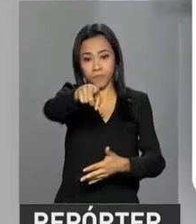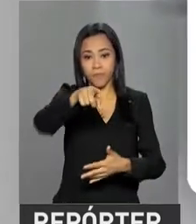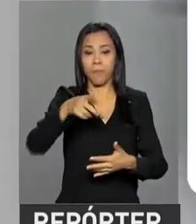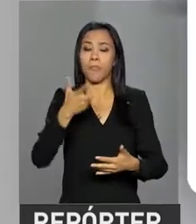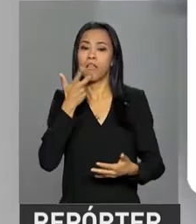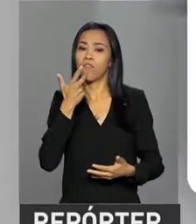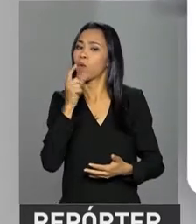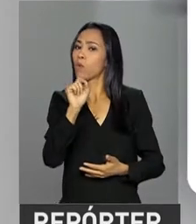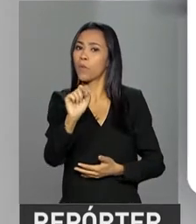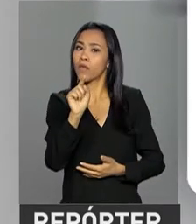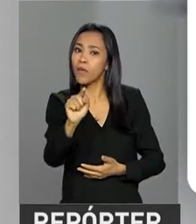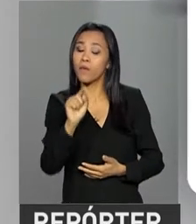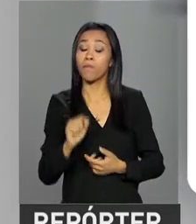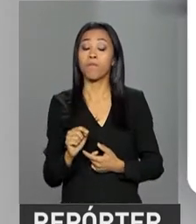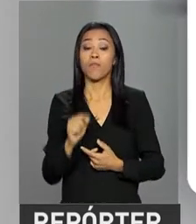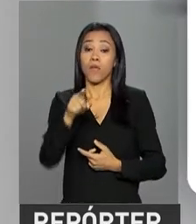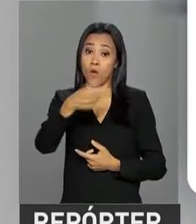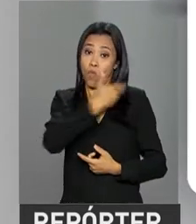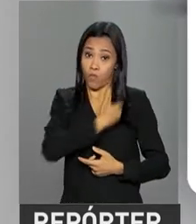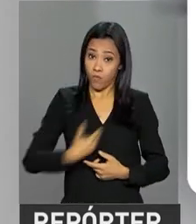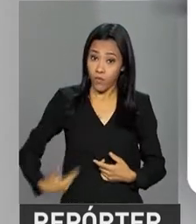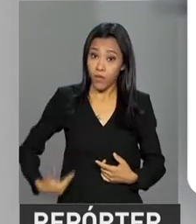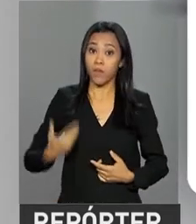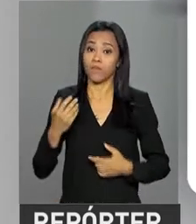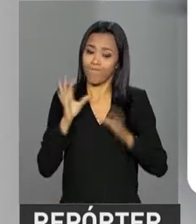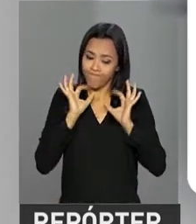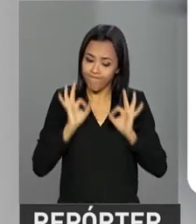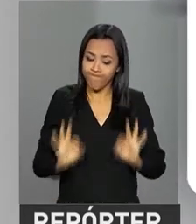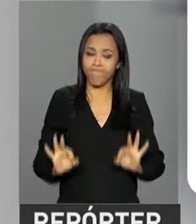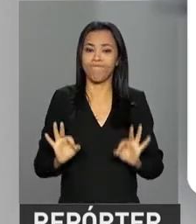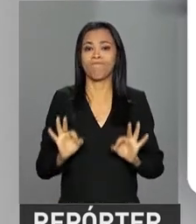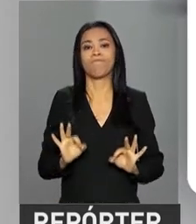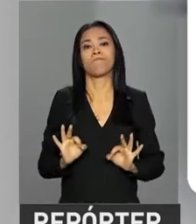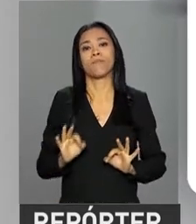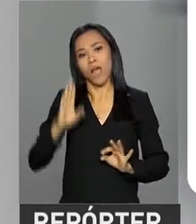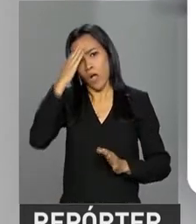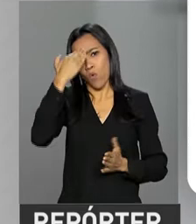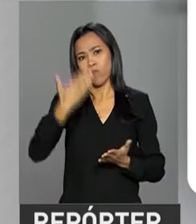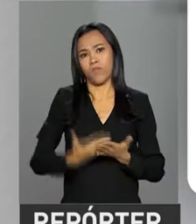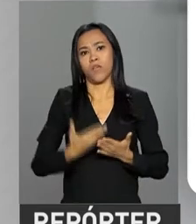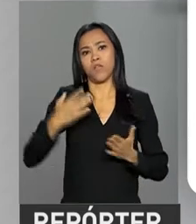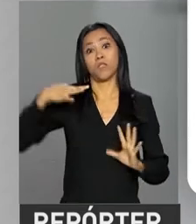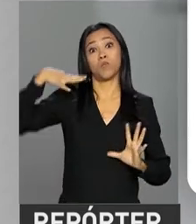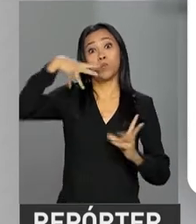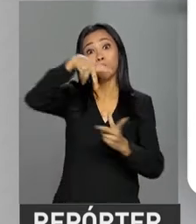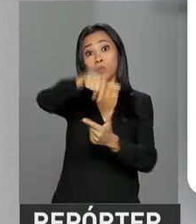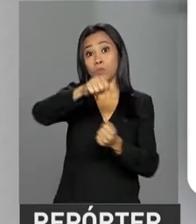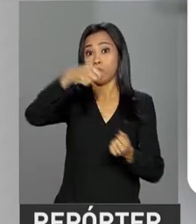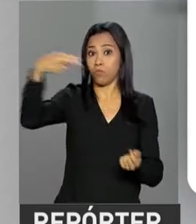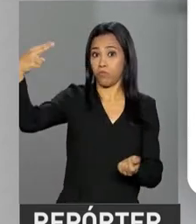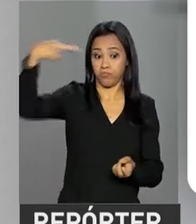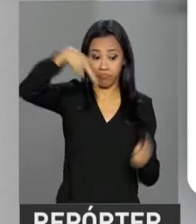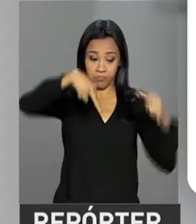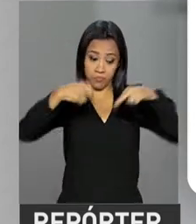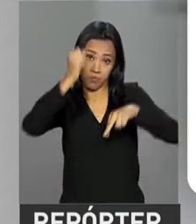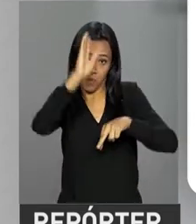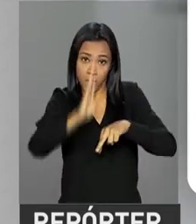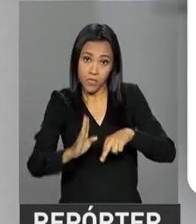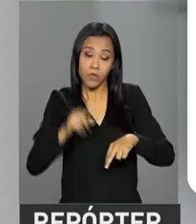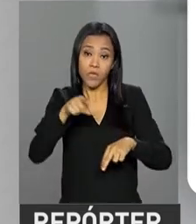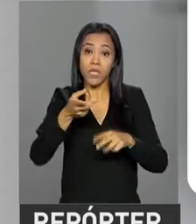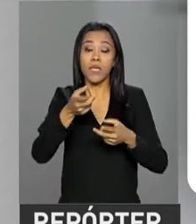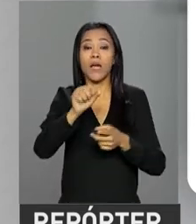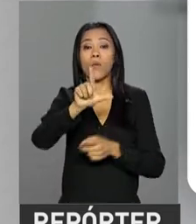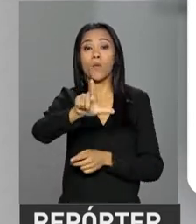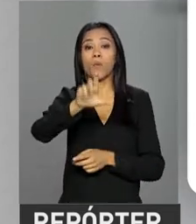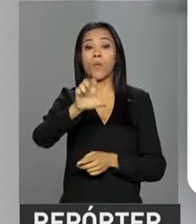social. Segundo ele, o governo resgatou definitivamente a confiança do mundo no Brasil e que o leilão das usinas